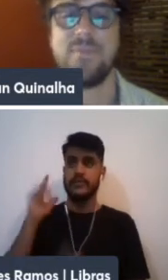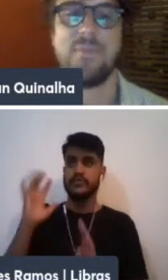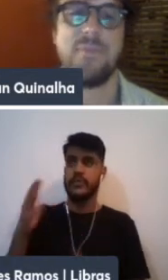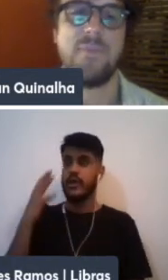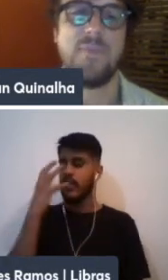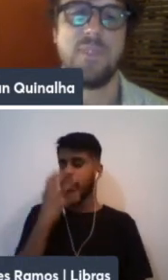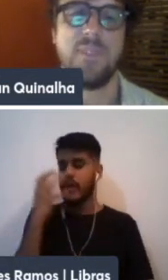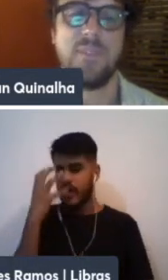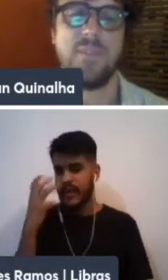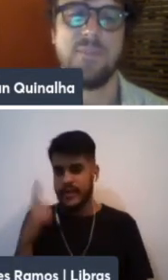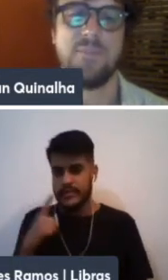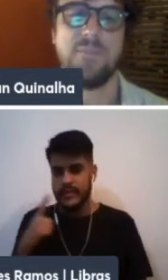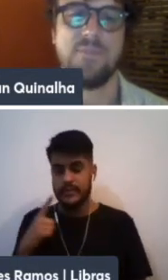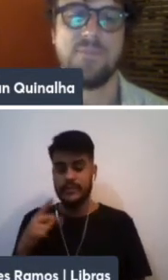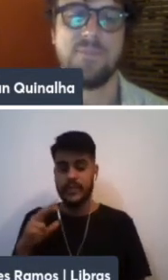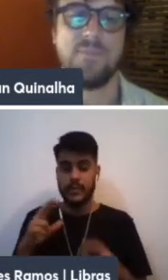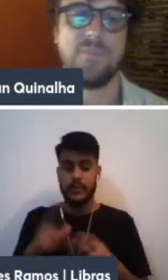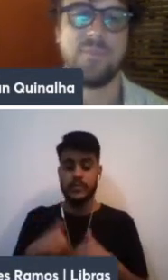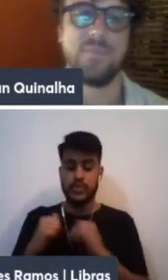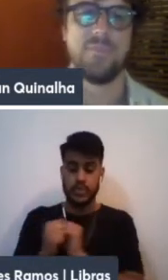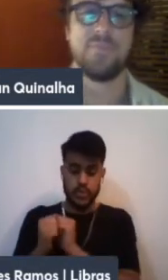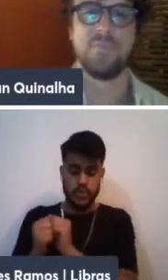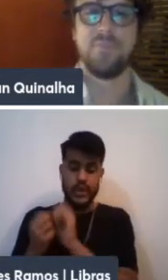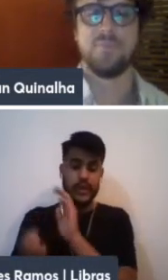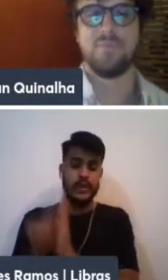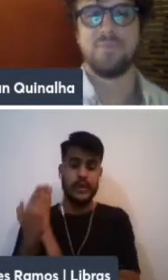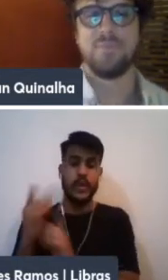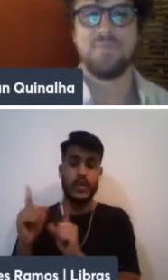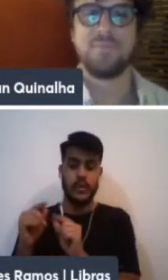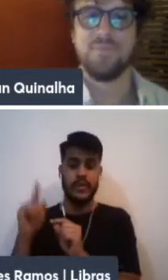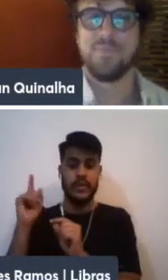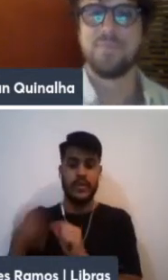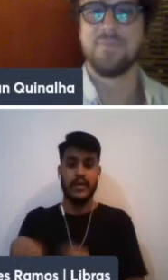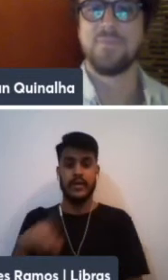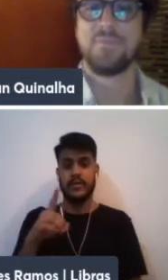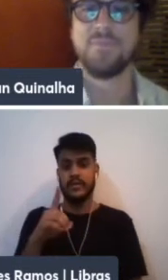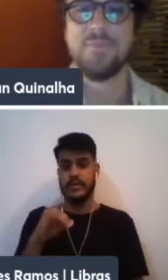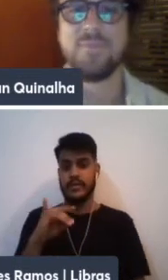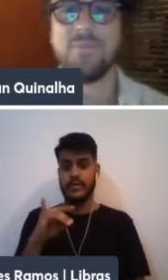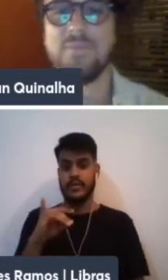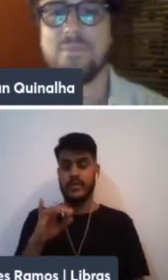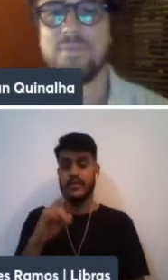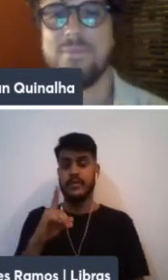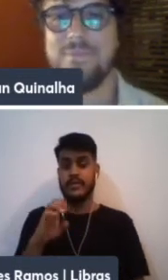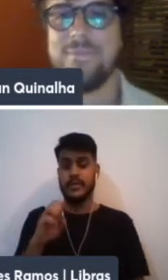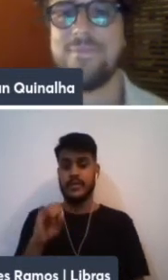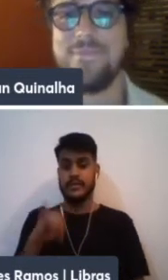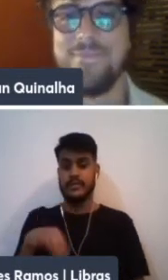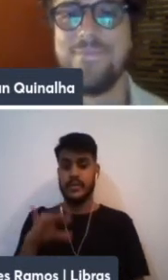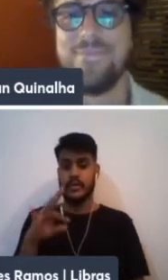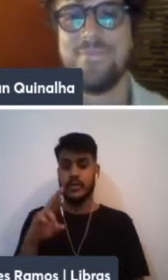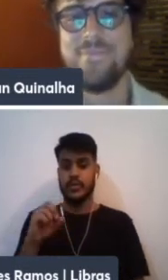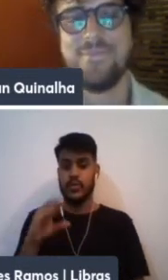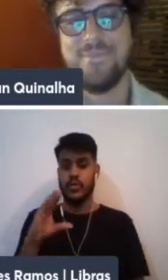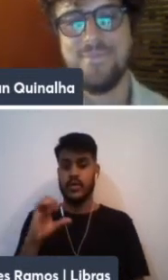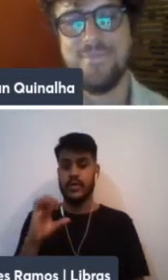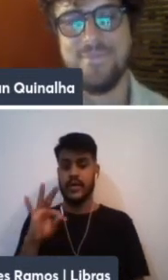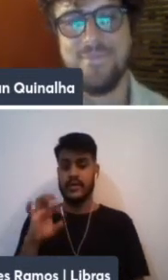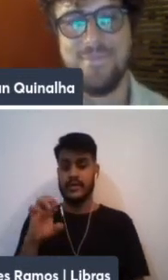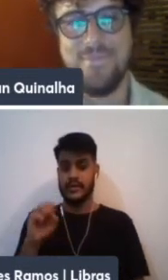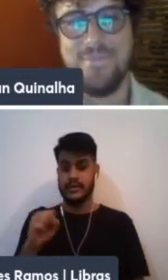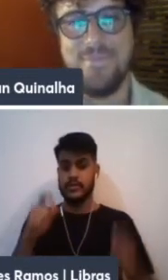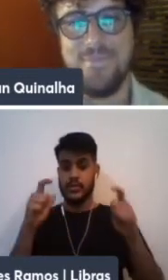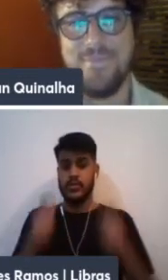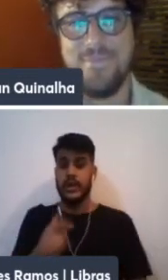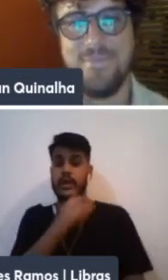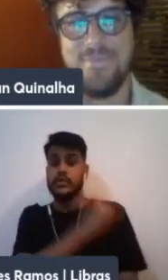E aí, juntos, então, montamos o Dizzy Croquettes. Né? Conhecemos, no Rio de Janeiro, esse